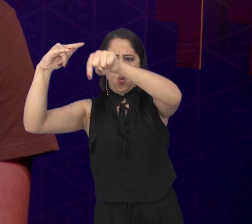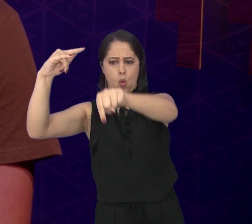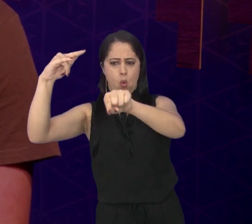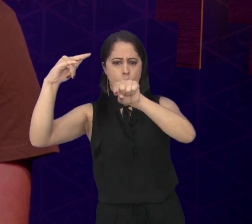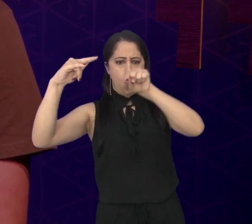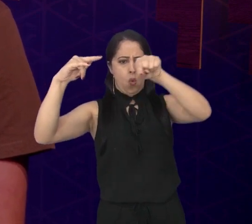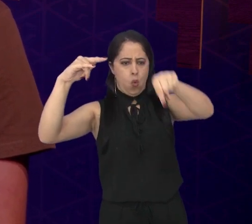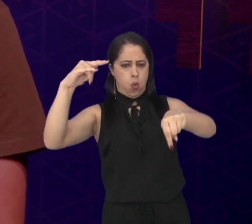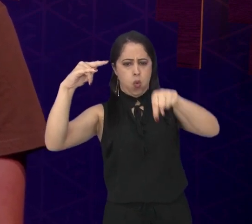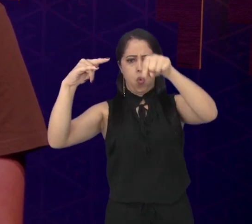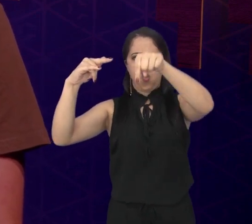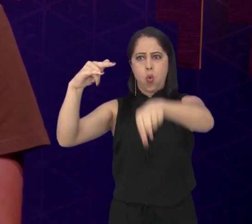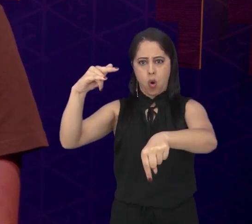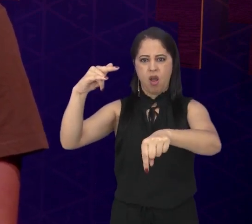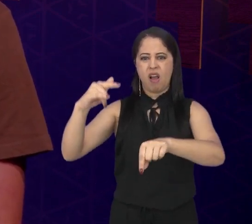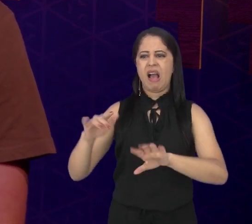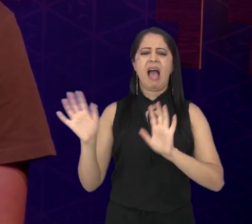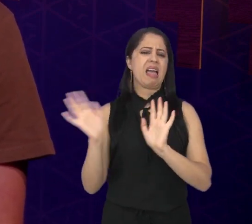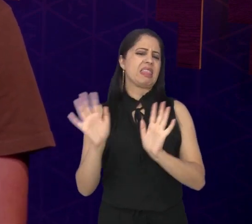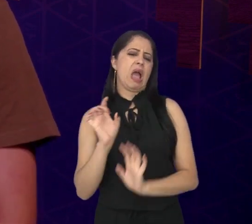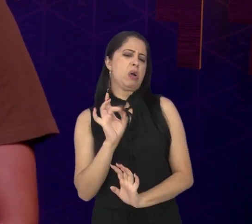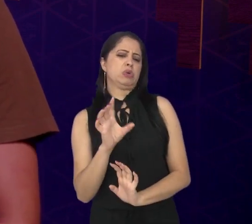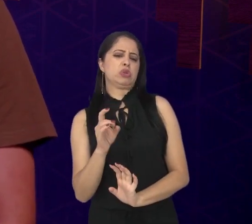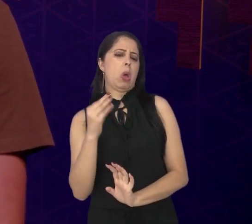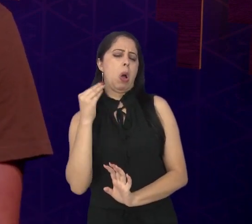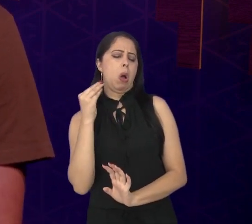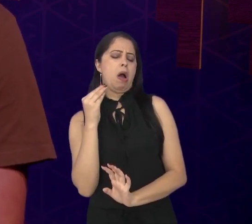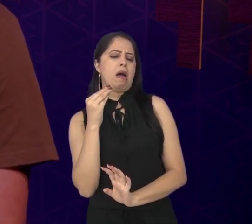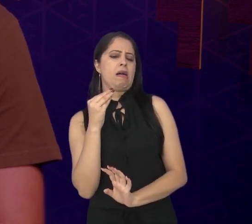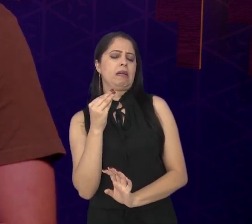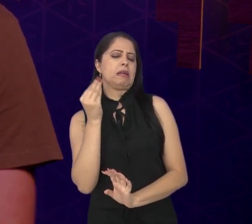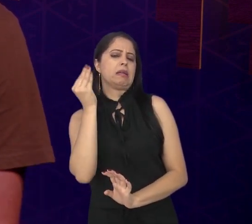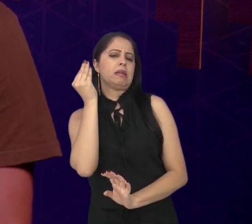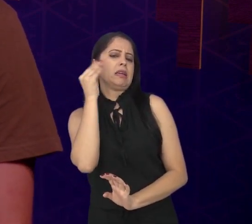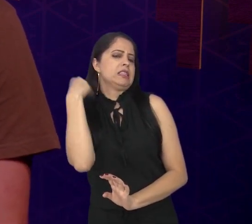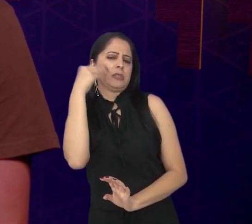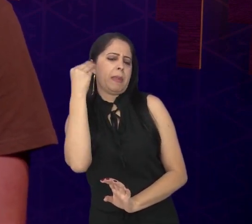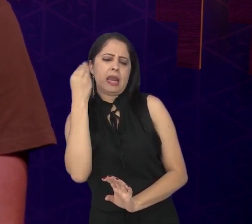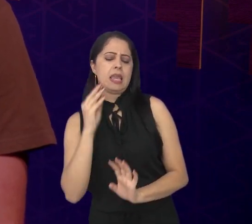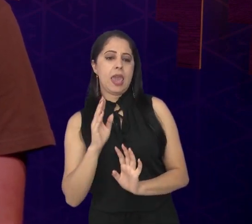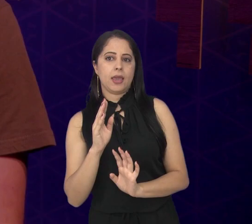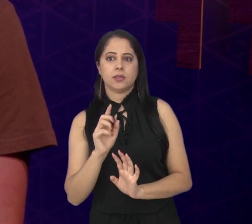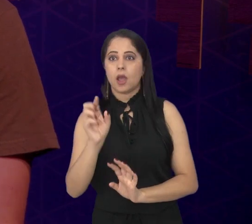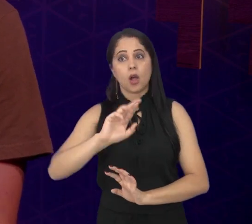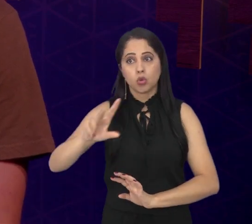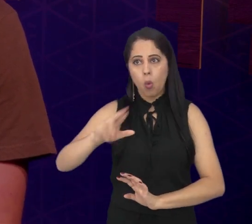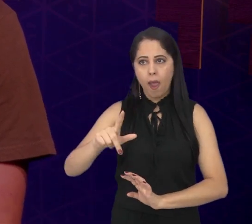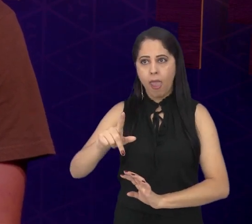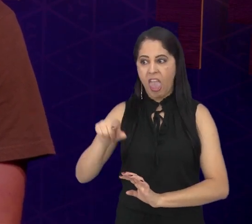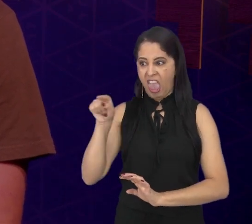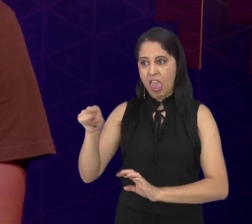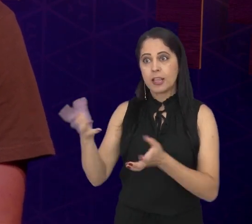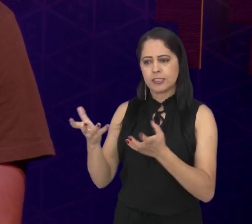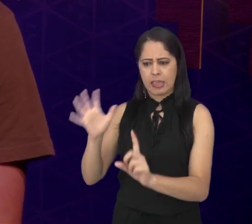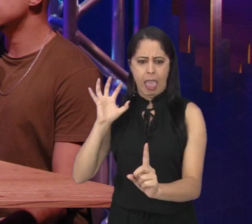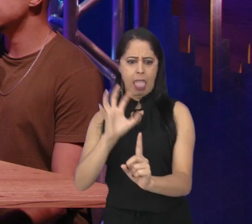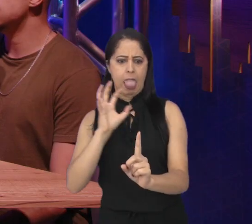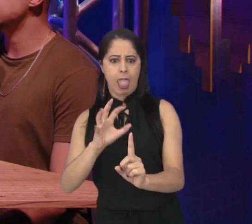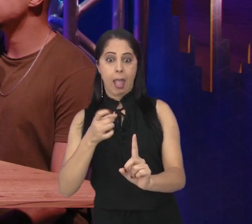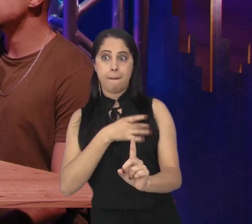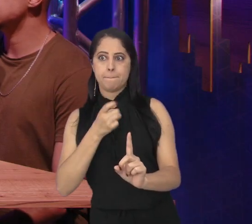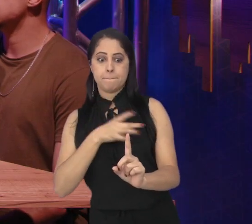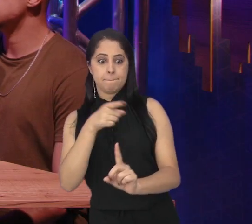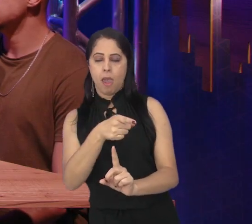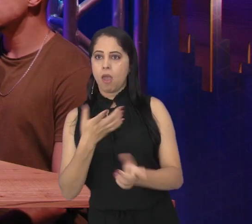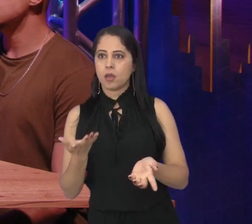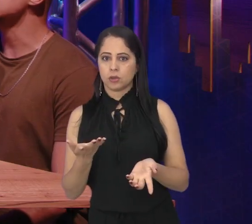nesses lugares assim e falam assim, não, a gente só está testando. Mas é para botar medo. Exatamente. É uma